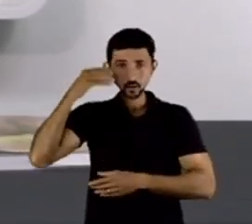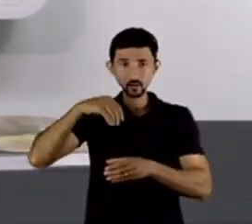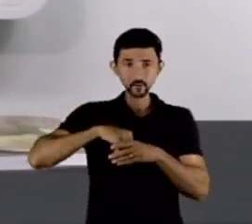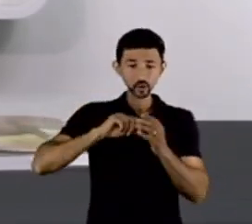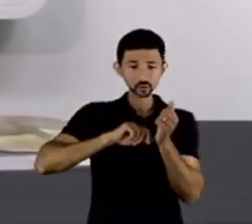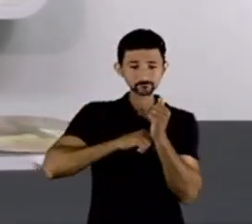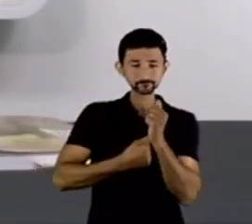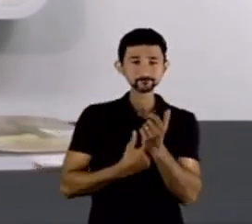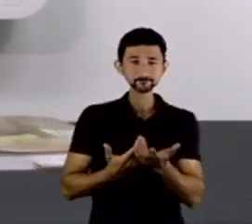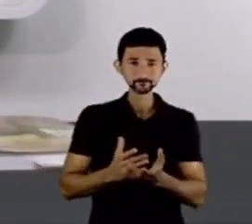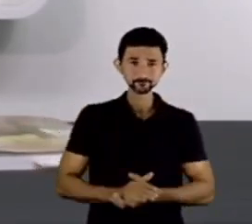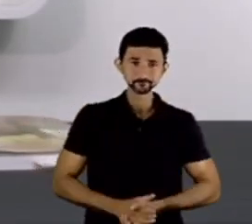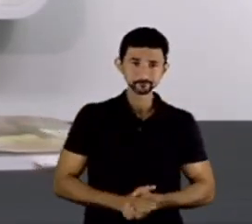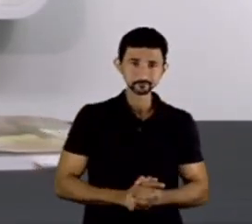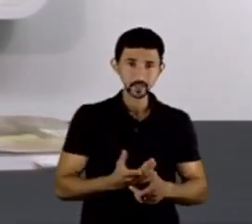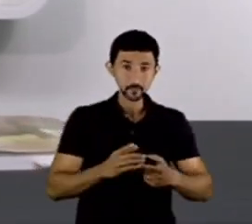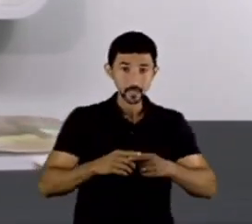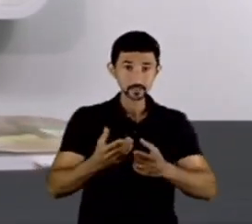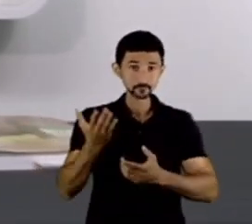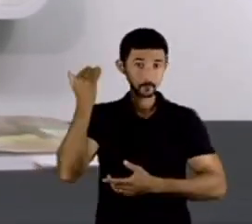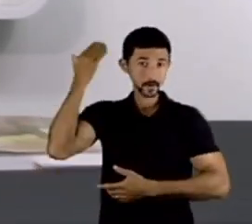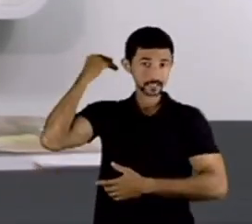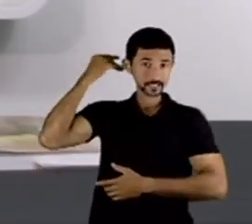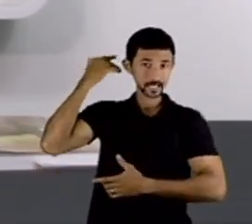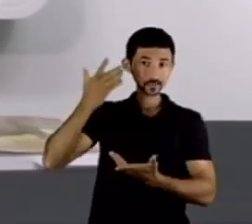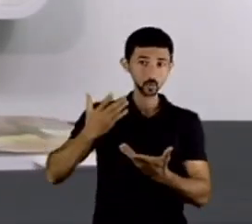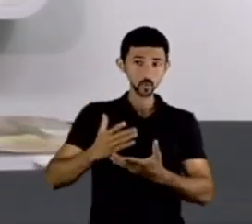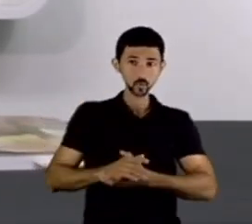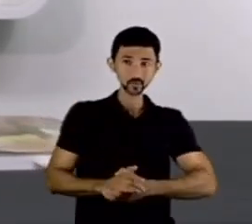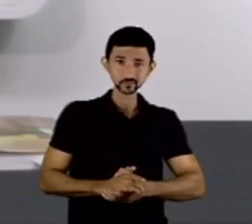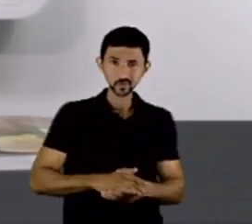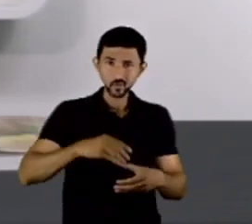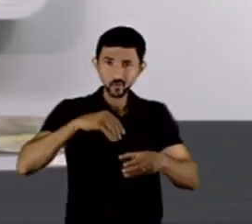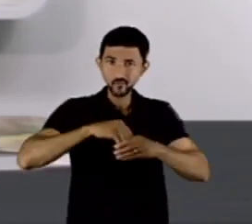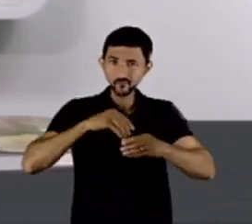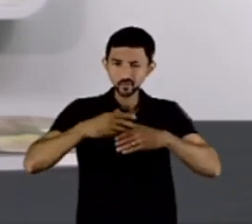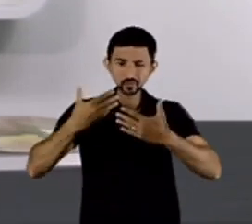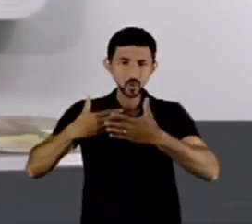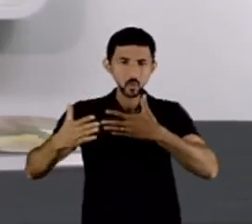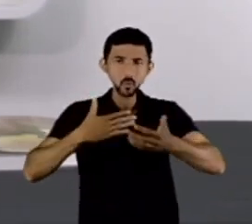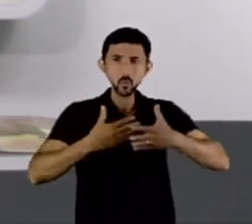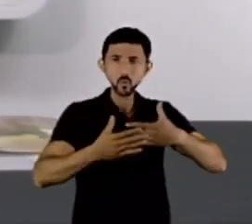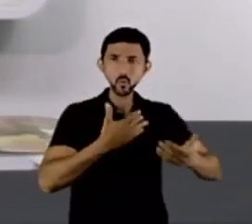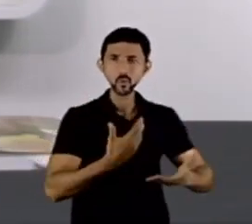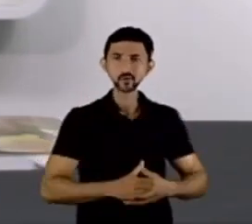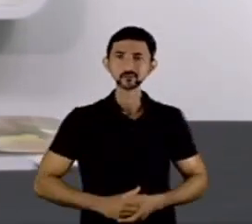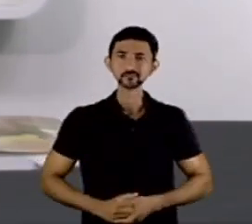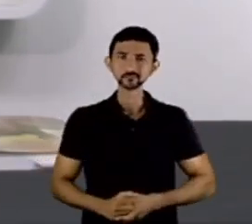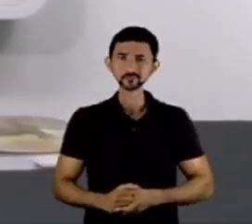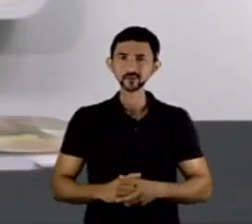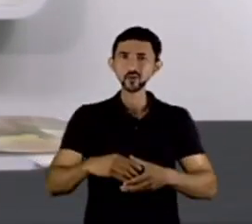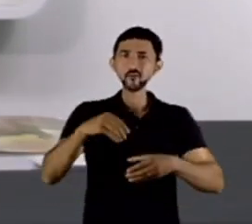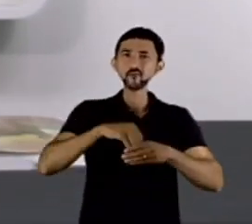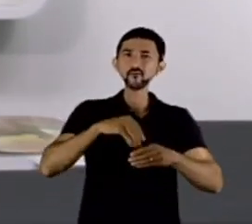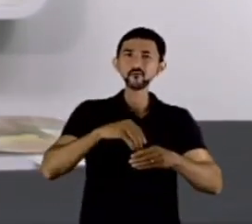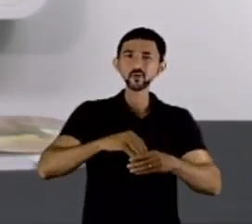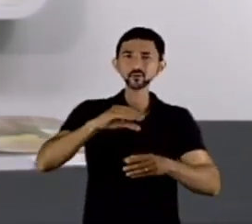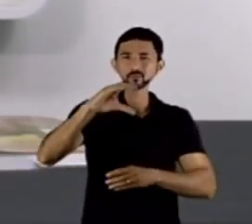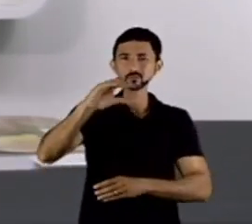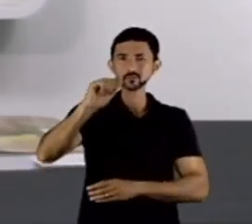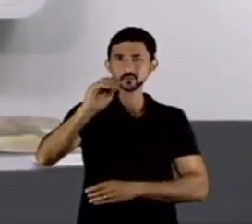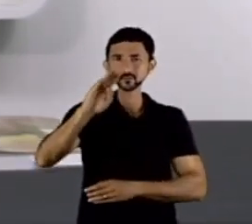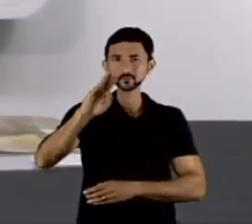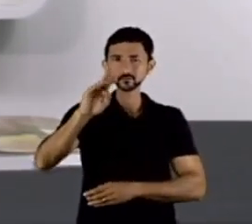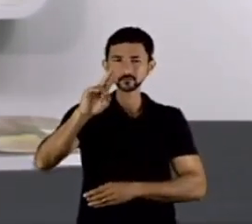secreto. Mas nessa época aqui, o voto ele era aberto. Por isso que a gente chama de voto de cabresto.